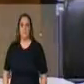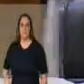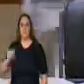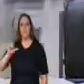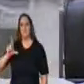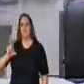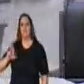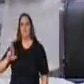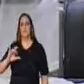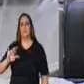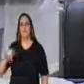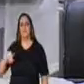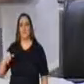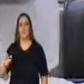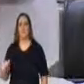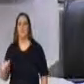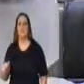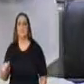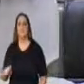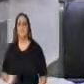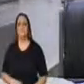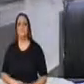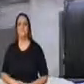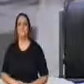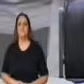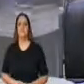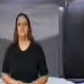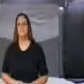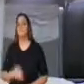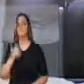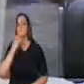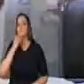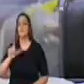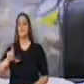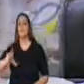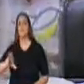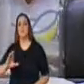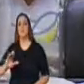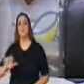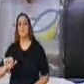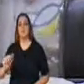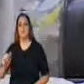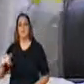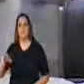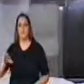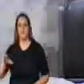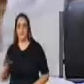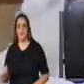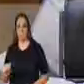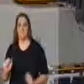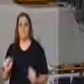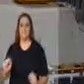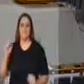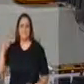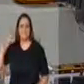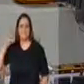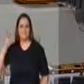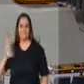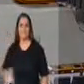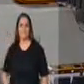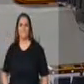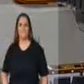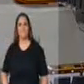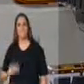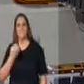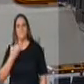Luciana Jacó, a fonoaudióloga. Luciara Jacó, com a palavra.